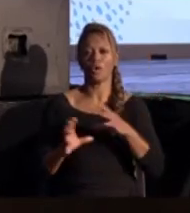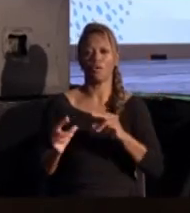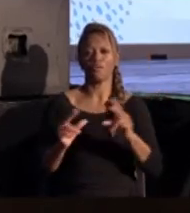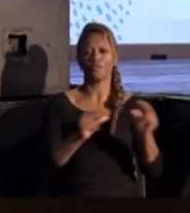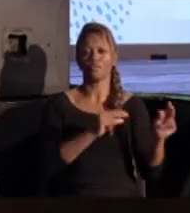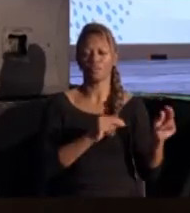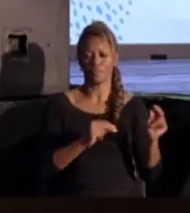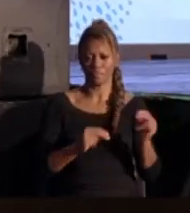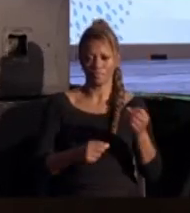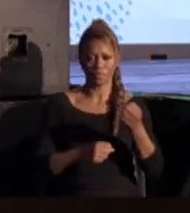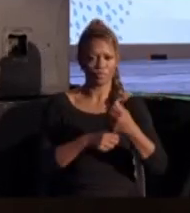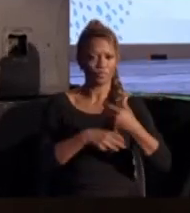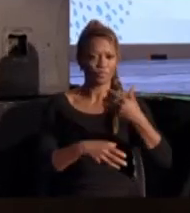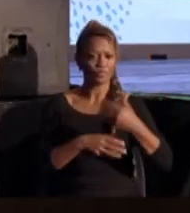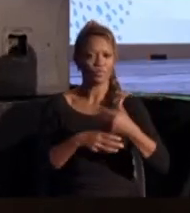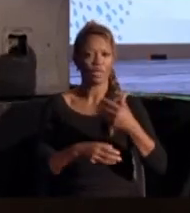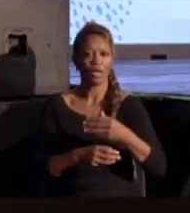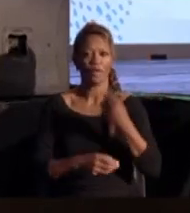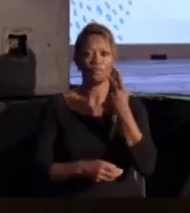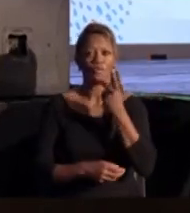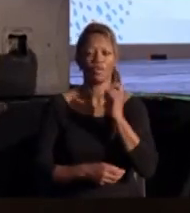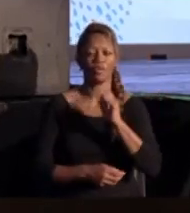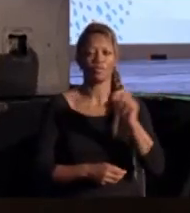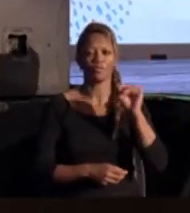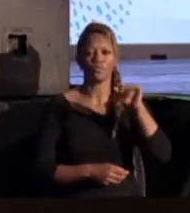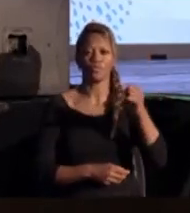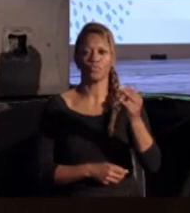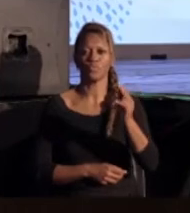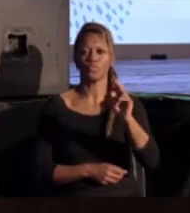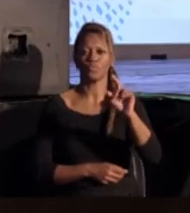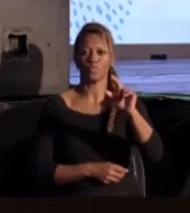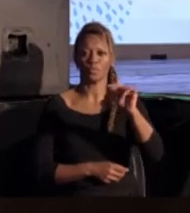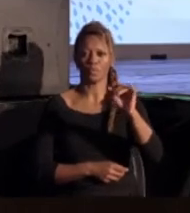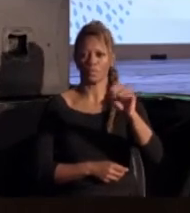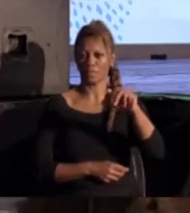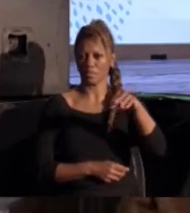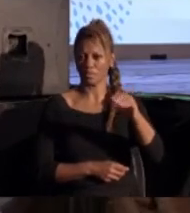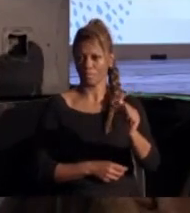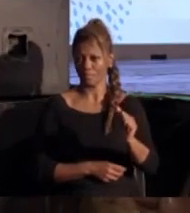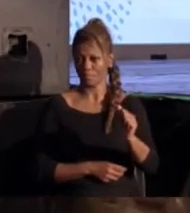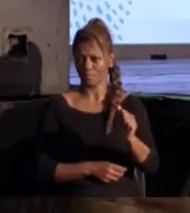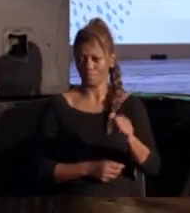pelo chat. Passo agora a palavra para a Juliana, que mediará o bate-papo.